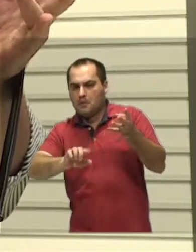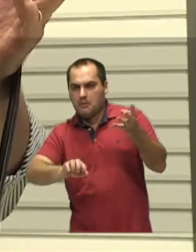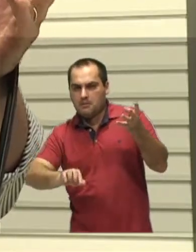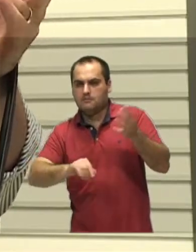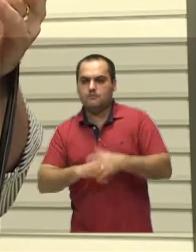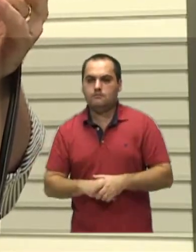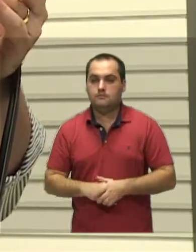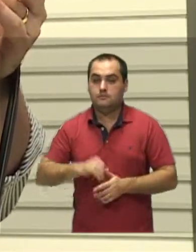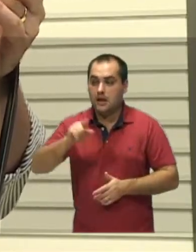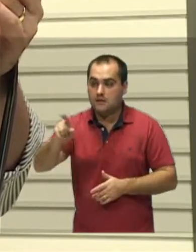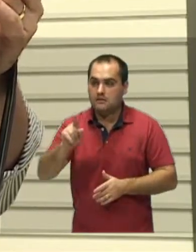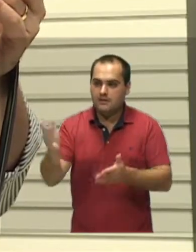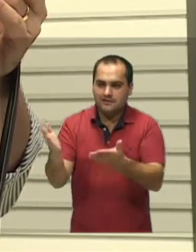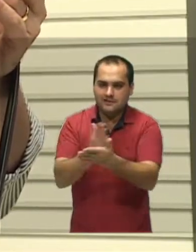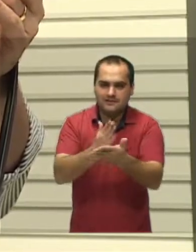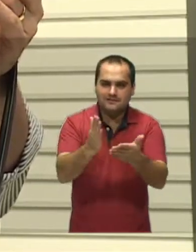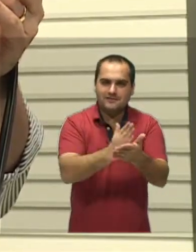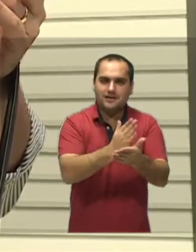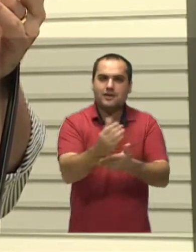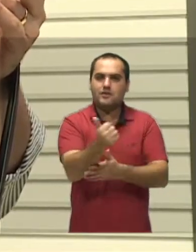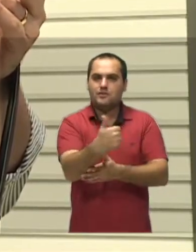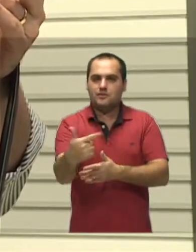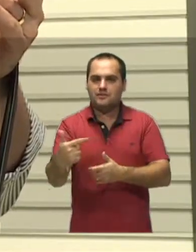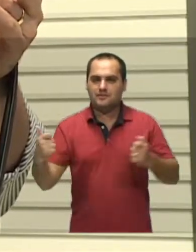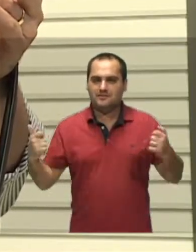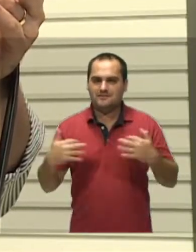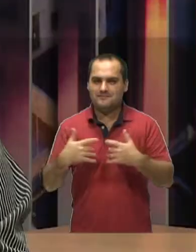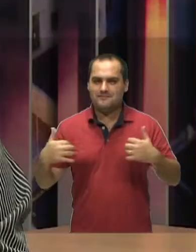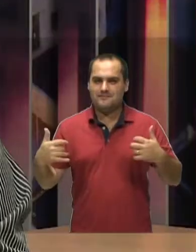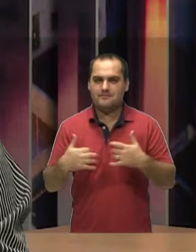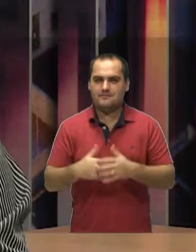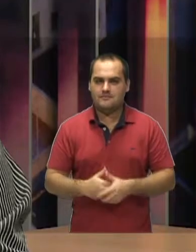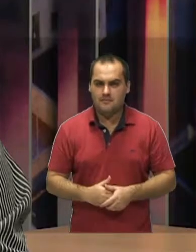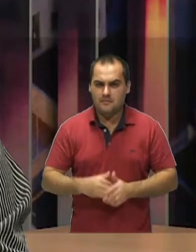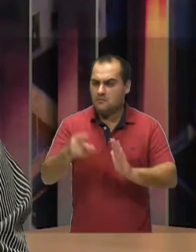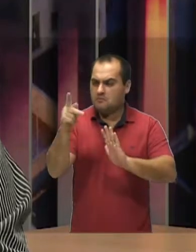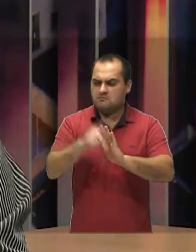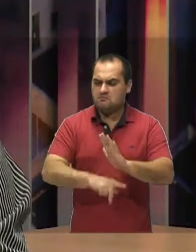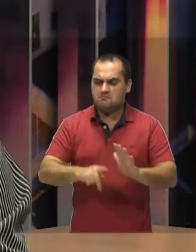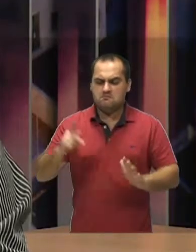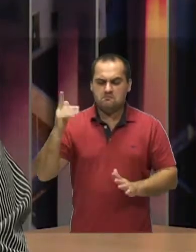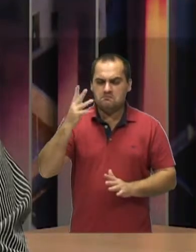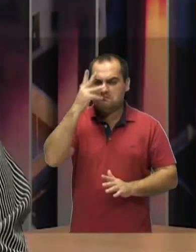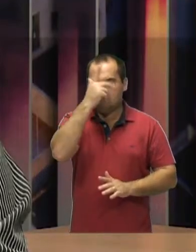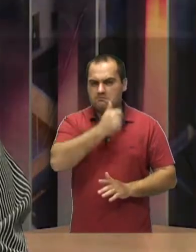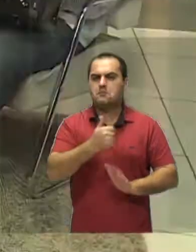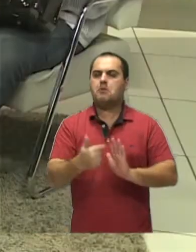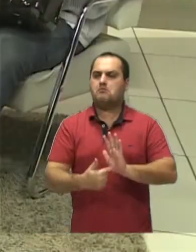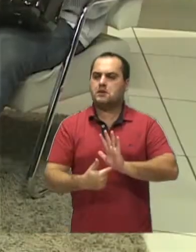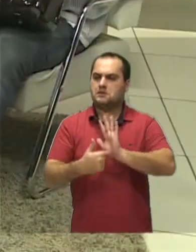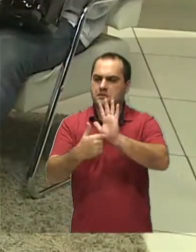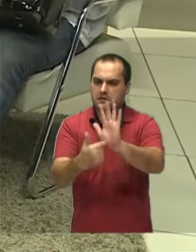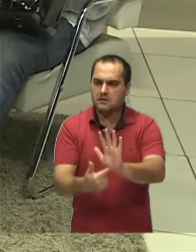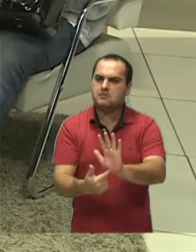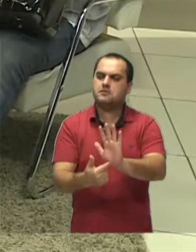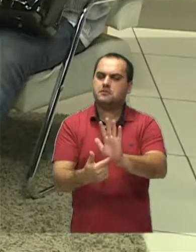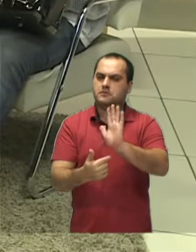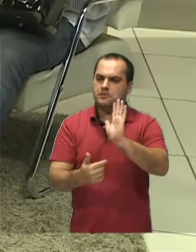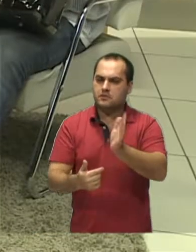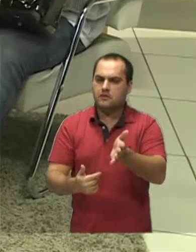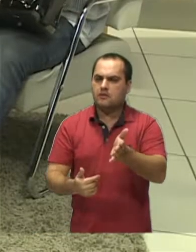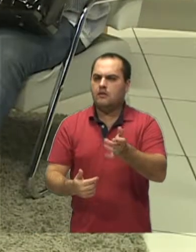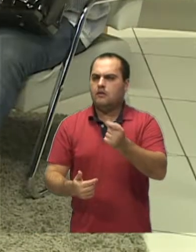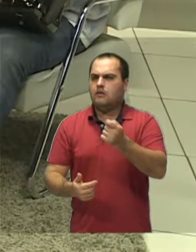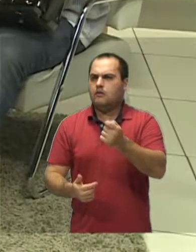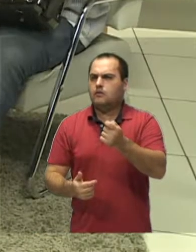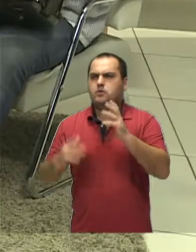gente repartia nos 12 acordeonistas. Um projeto muito bonito, a gente se apresentou por quase